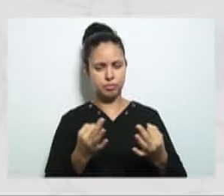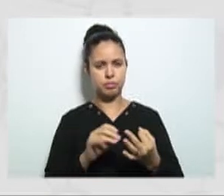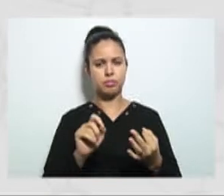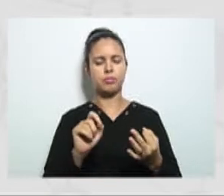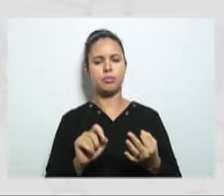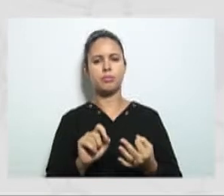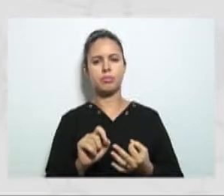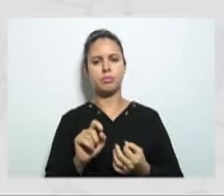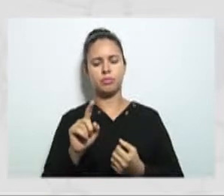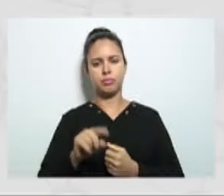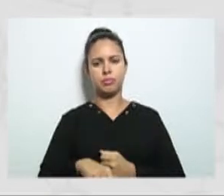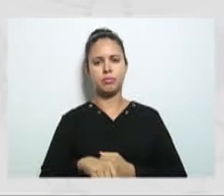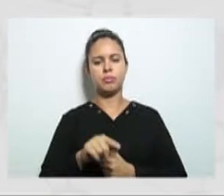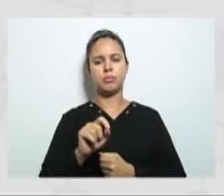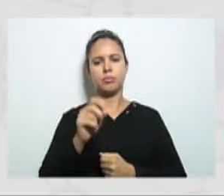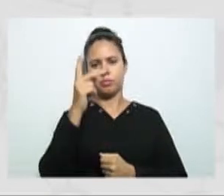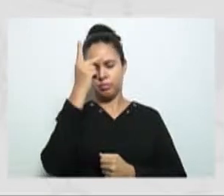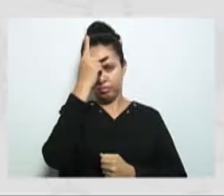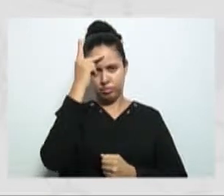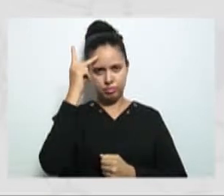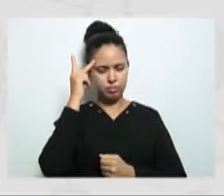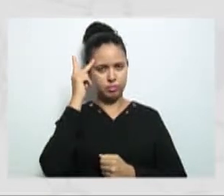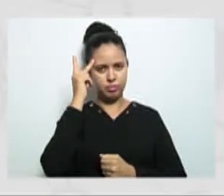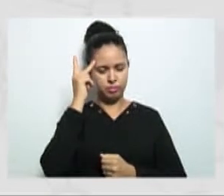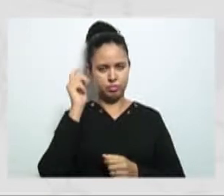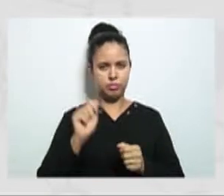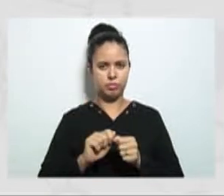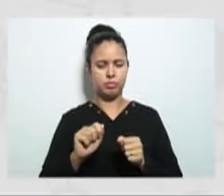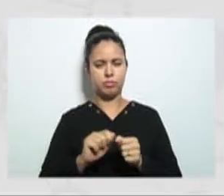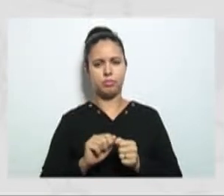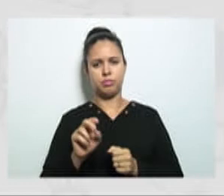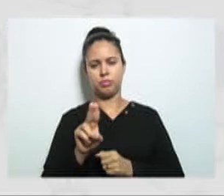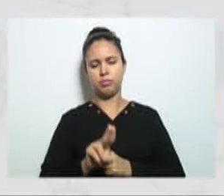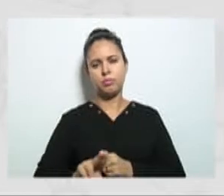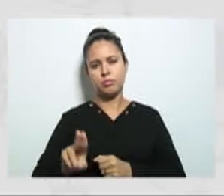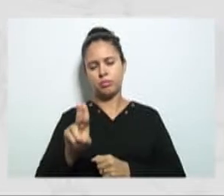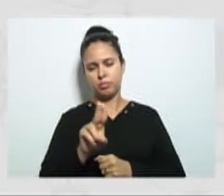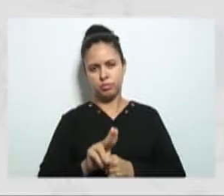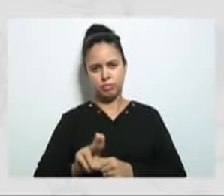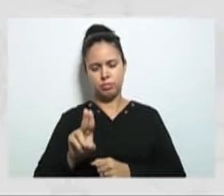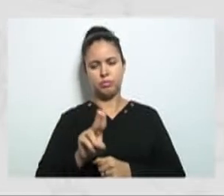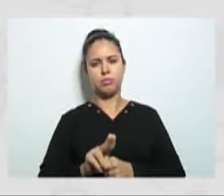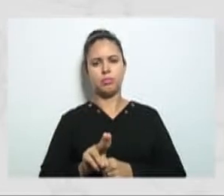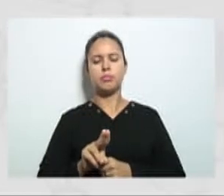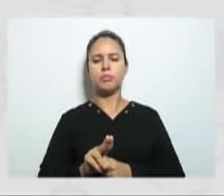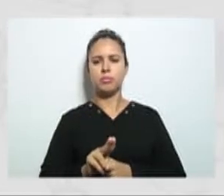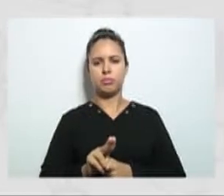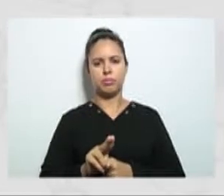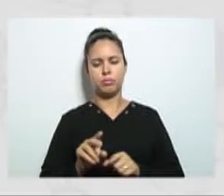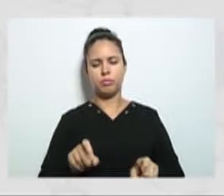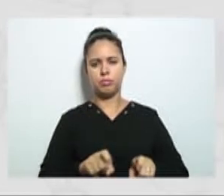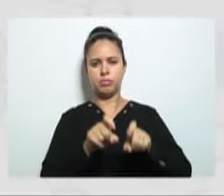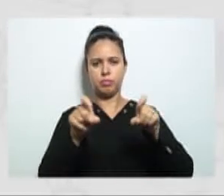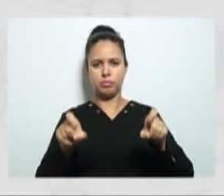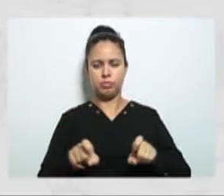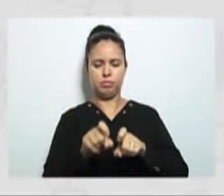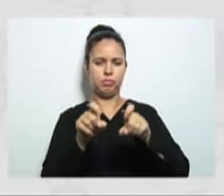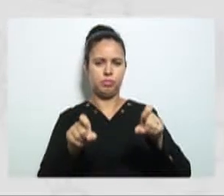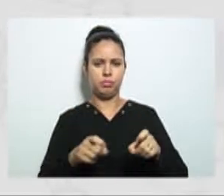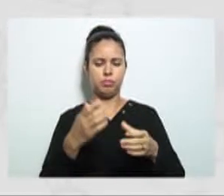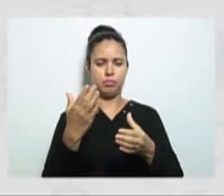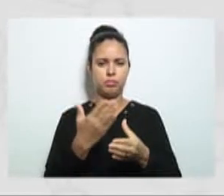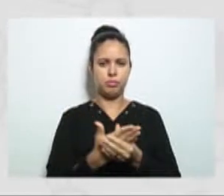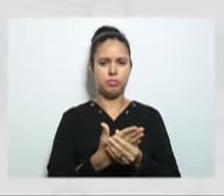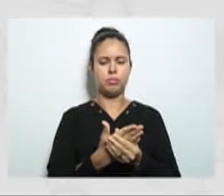professora. A gente colocou assim, ó, são as pessoas que fazem uso do sistema operacional, tá? São os responsáveis em geral pela manipulação dos arquivos e